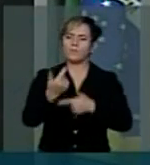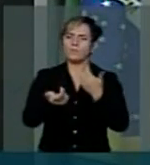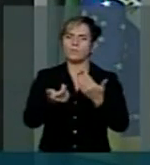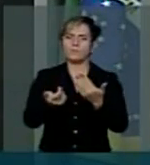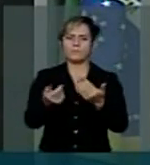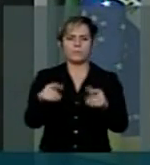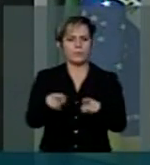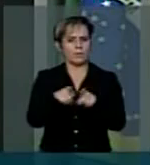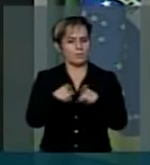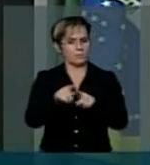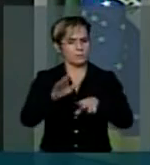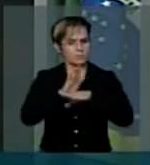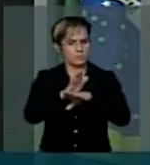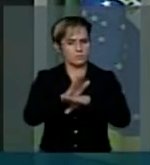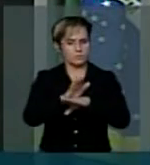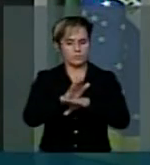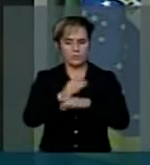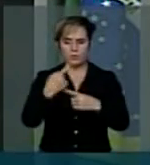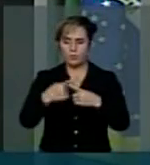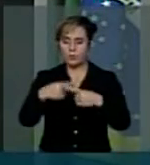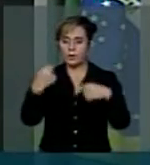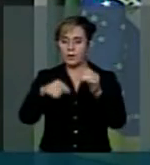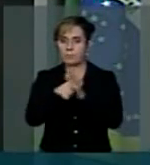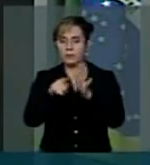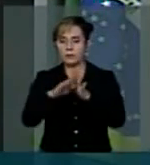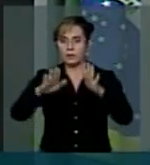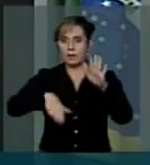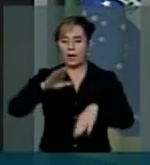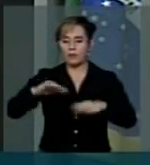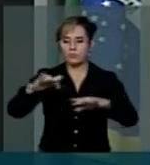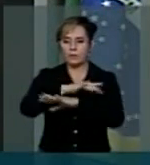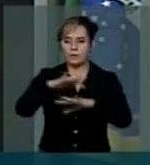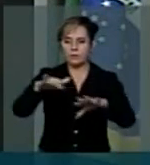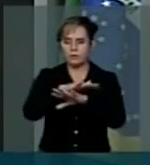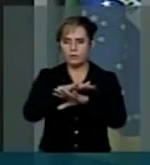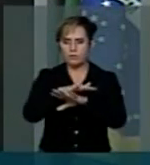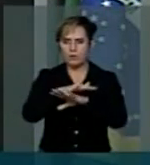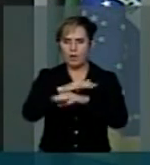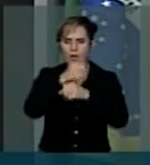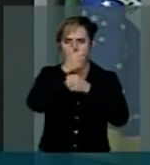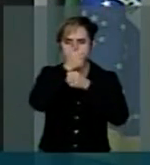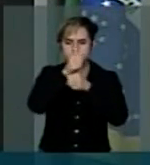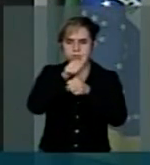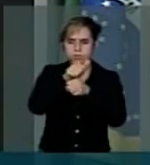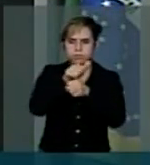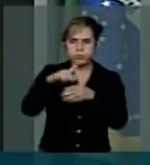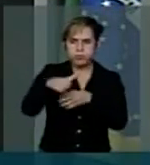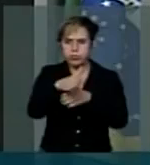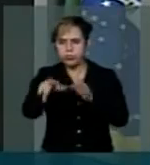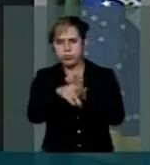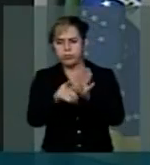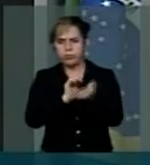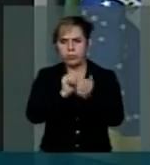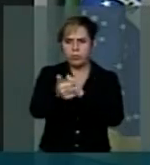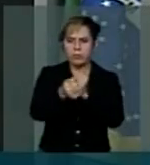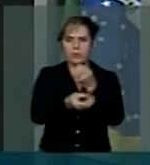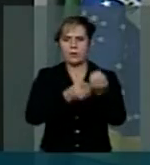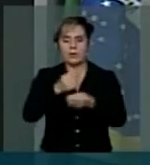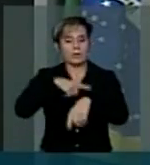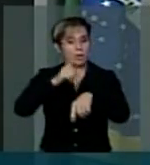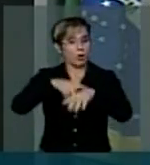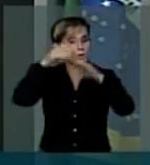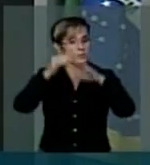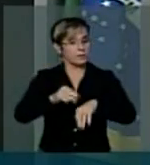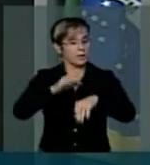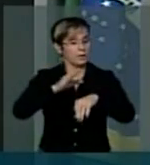vida, muitas vezes que necessita desviar de trânsito intenso e assim por diante. Motorista de ambulância tem que estar na hora certa, no